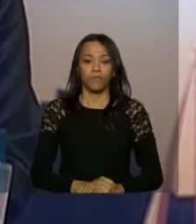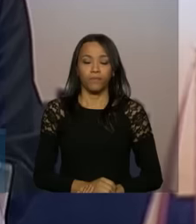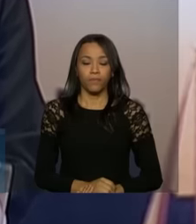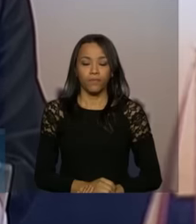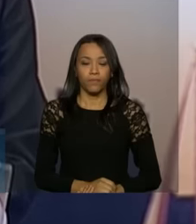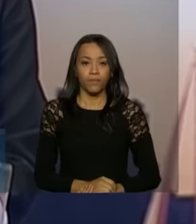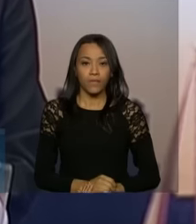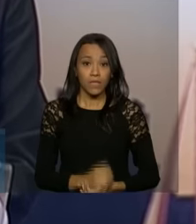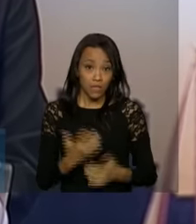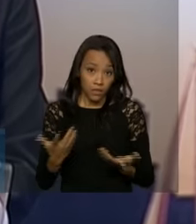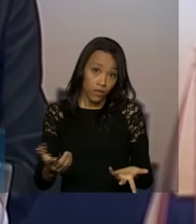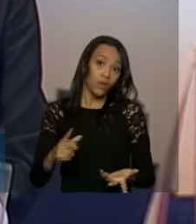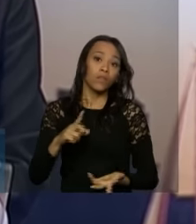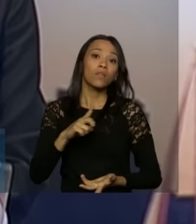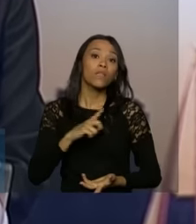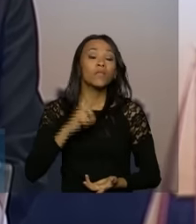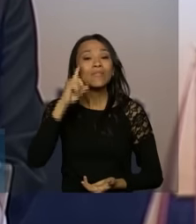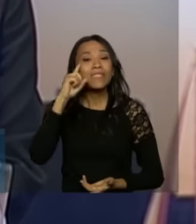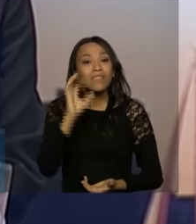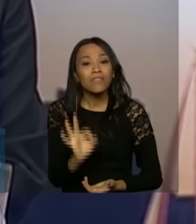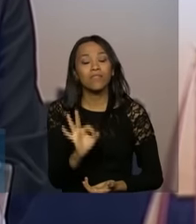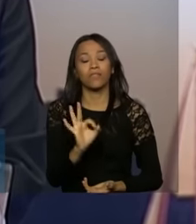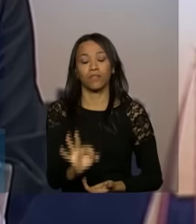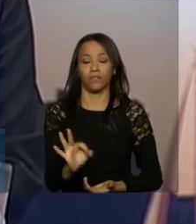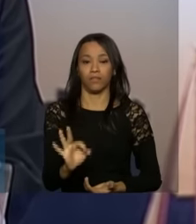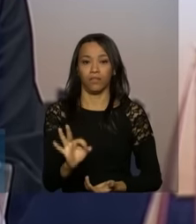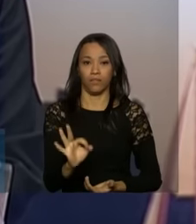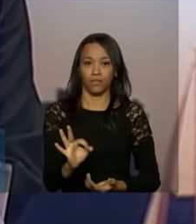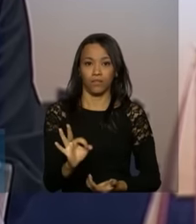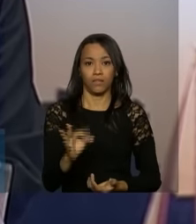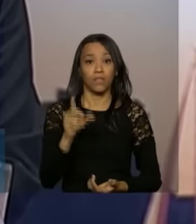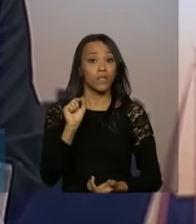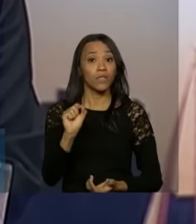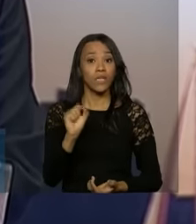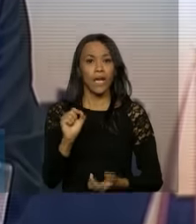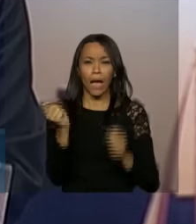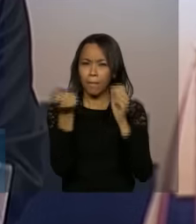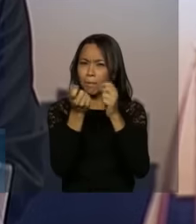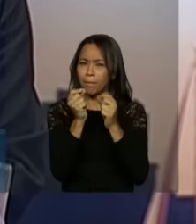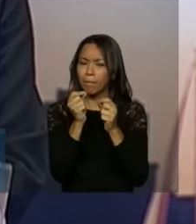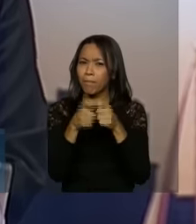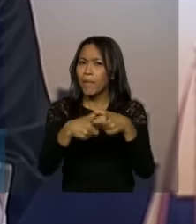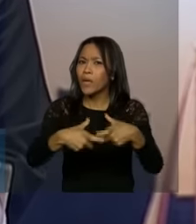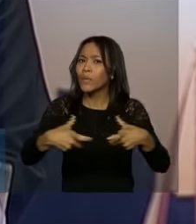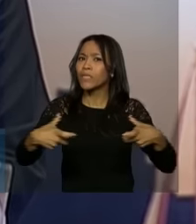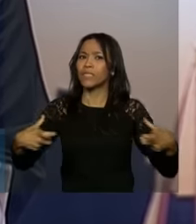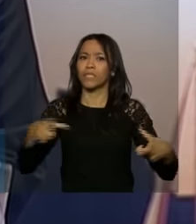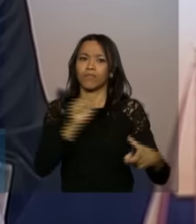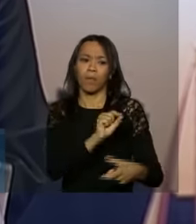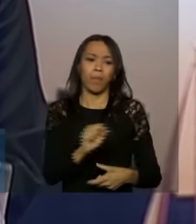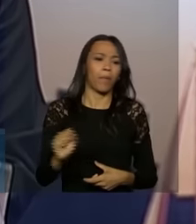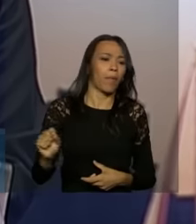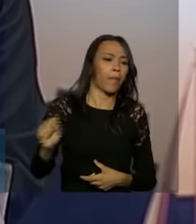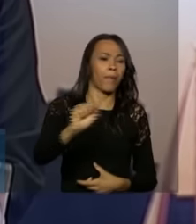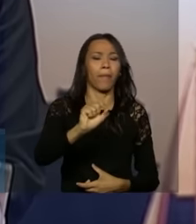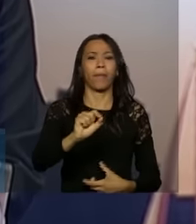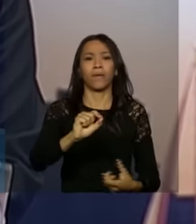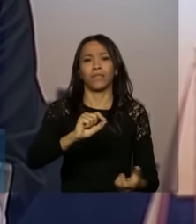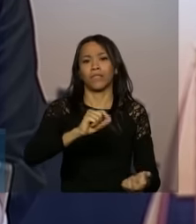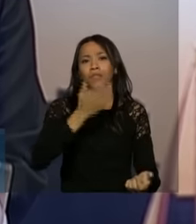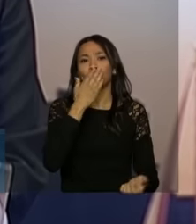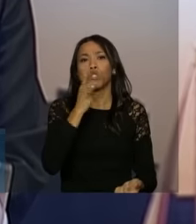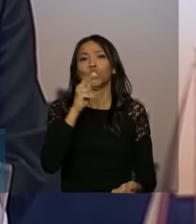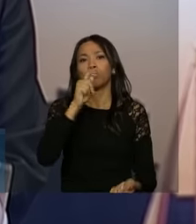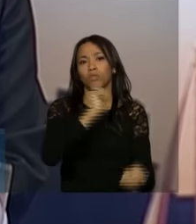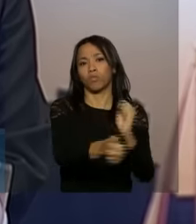E eu tenho certeza que o fato de que a maioria das atividades esportivas serem realizadas no Rio